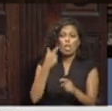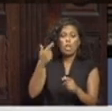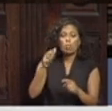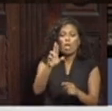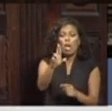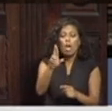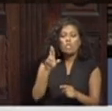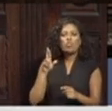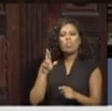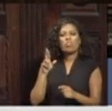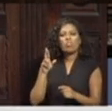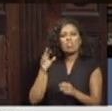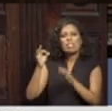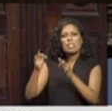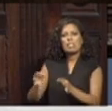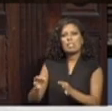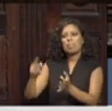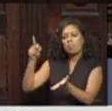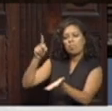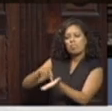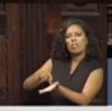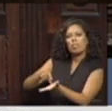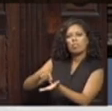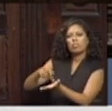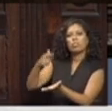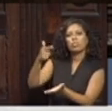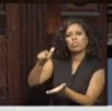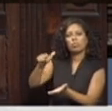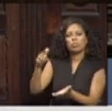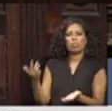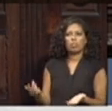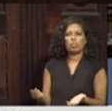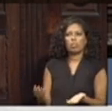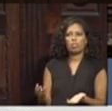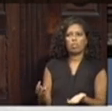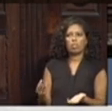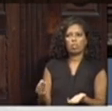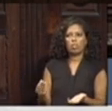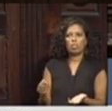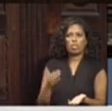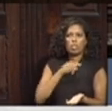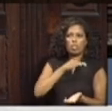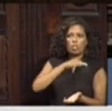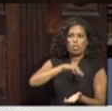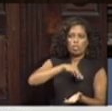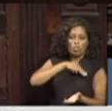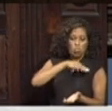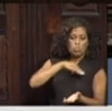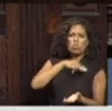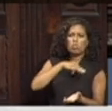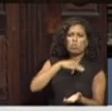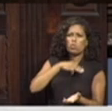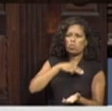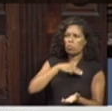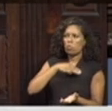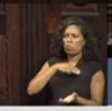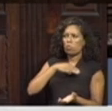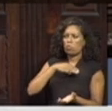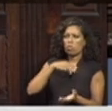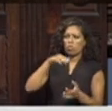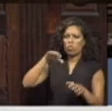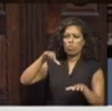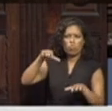não têm mais a tranquilidade de ir e vir. Isso é dramático e não é possível que as maiores autoridades de segurança